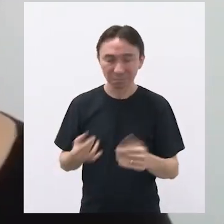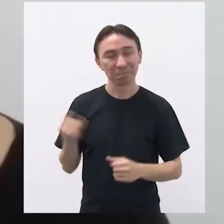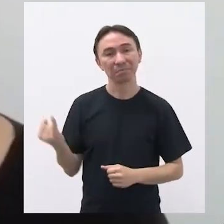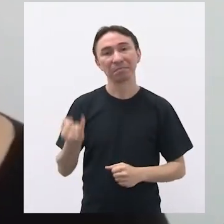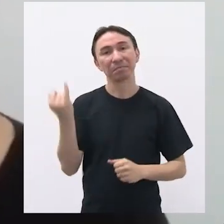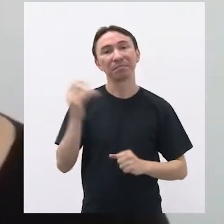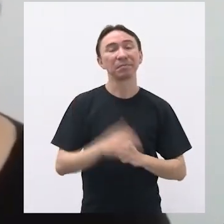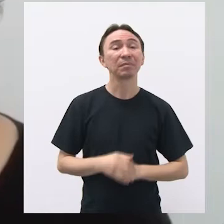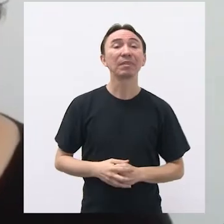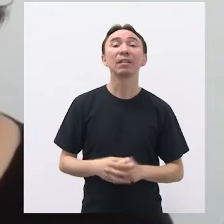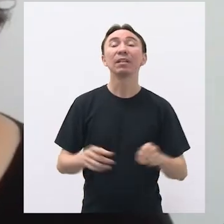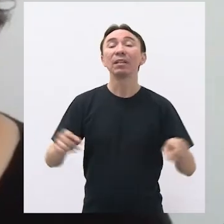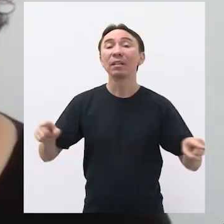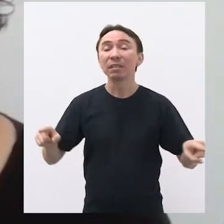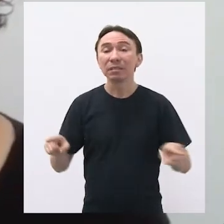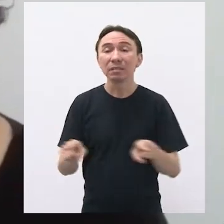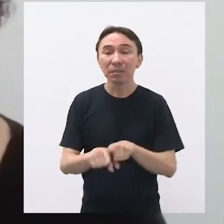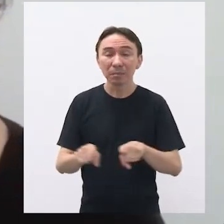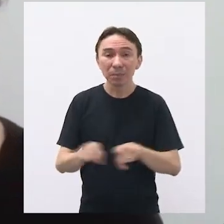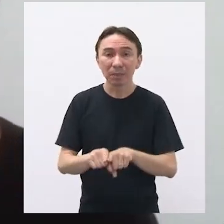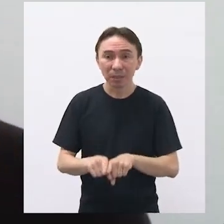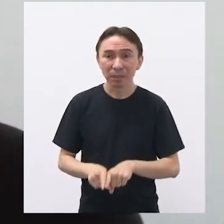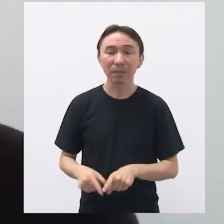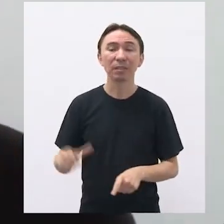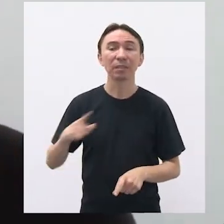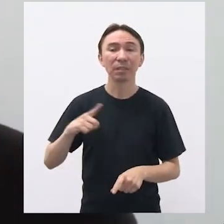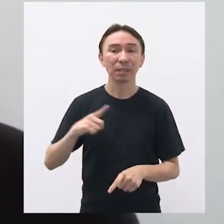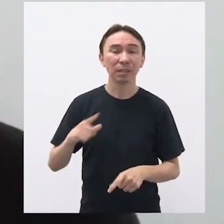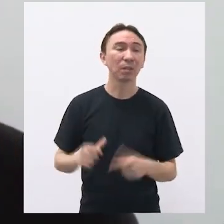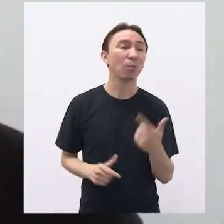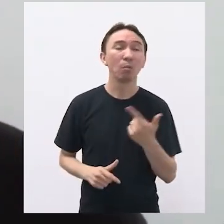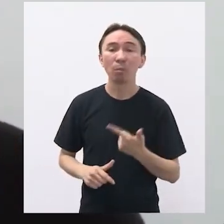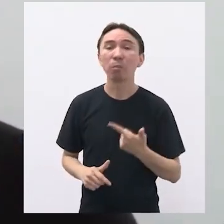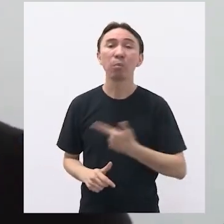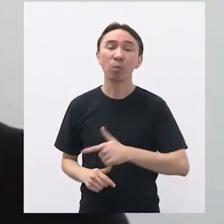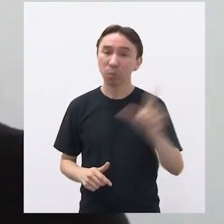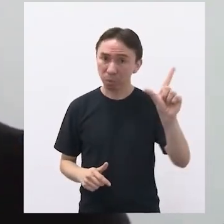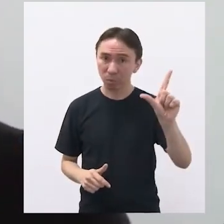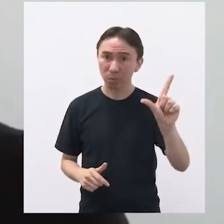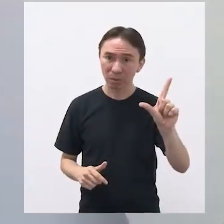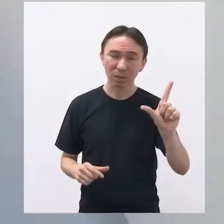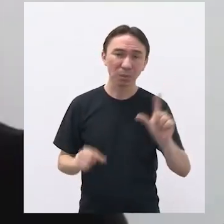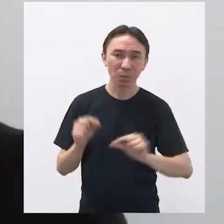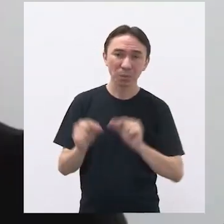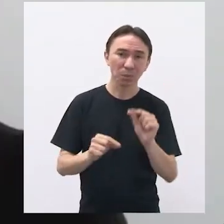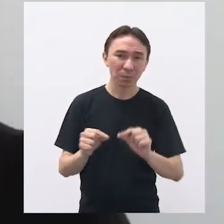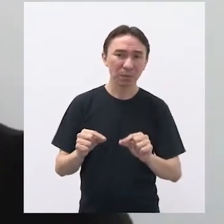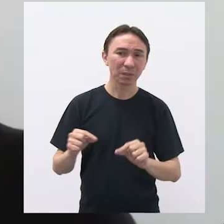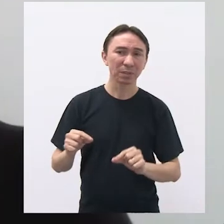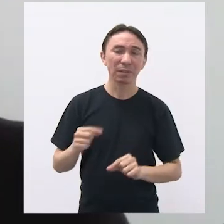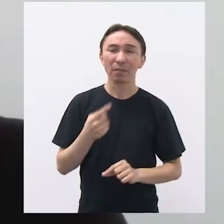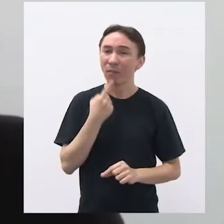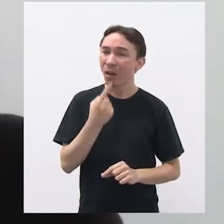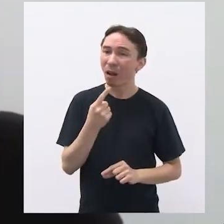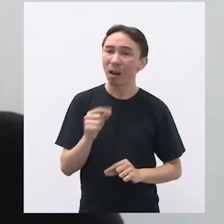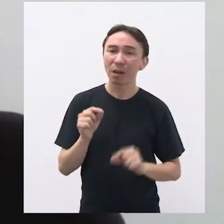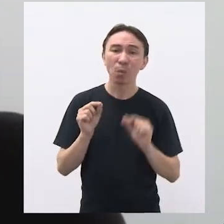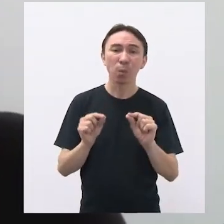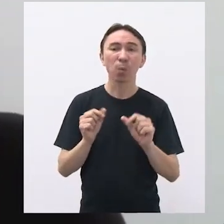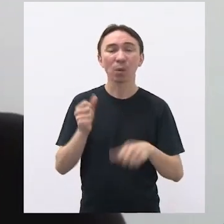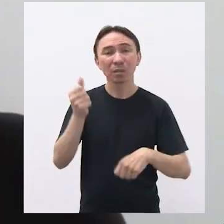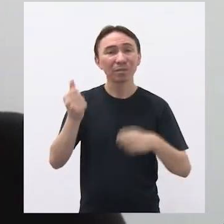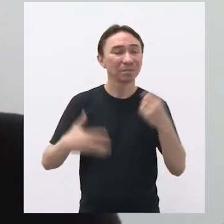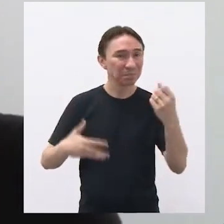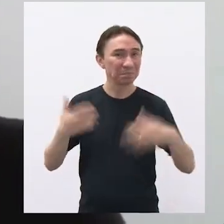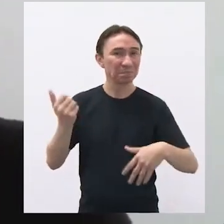a isso também, o parecer, né, que manifesta aí a intencionalidade desses ensinos